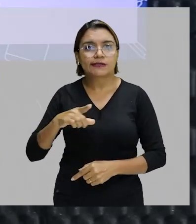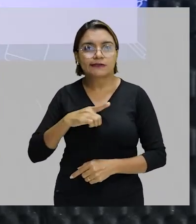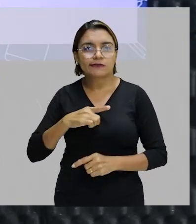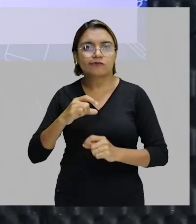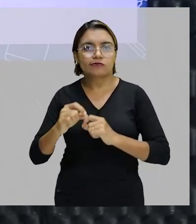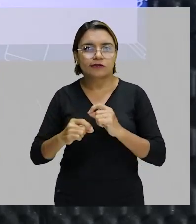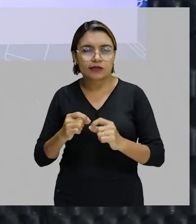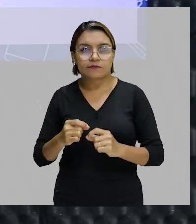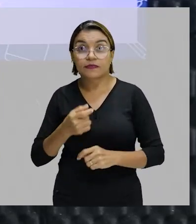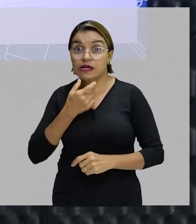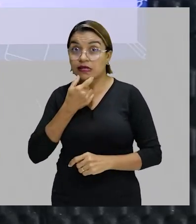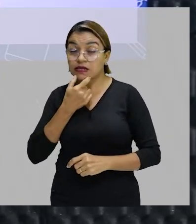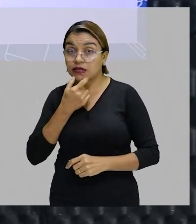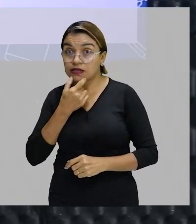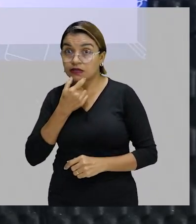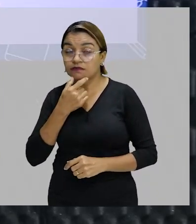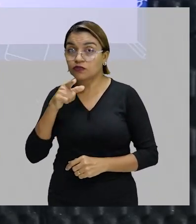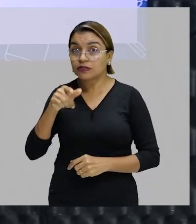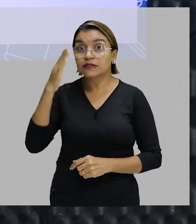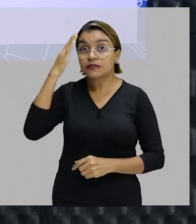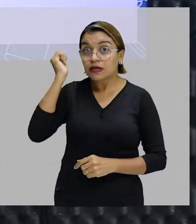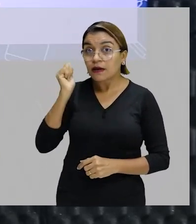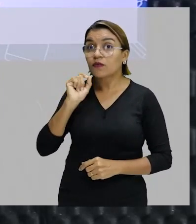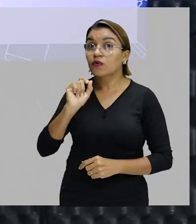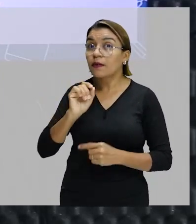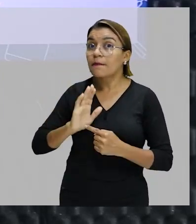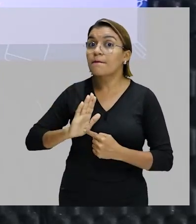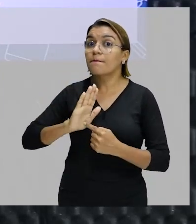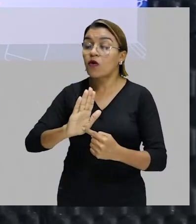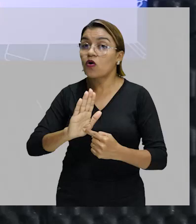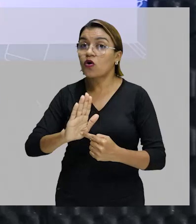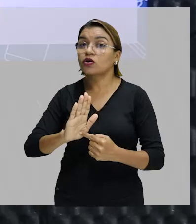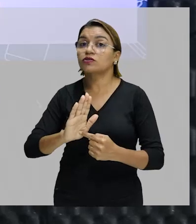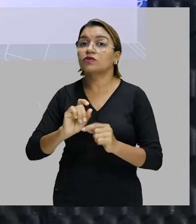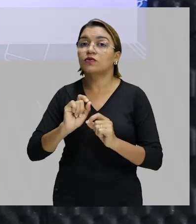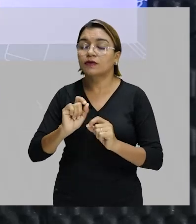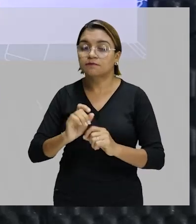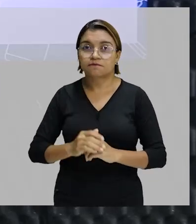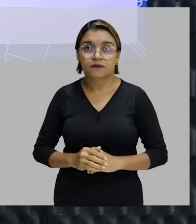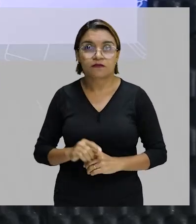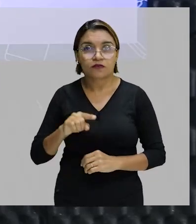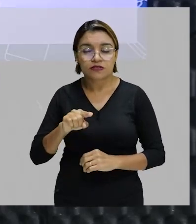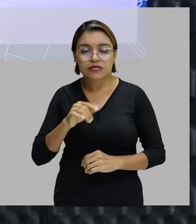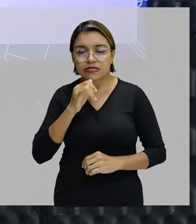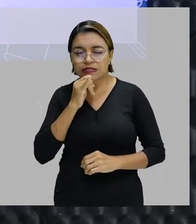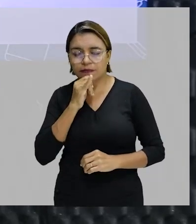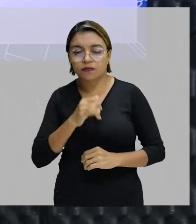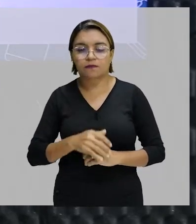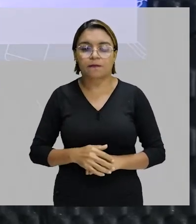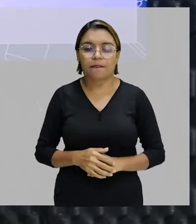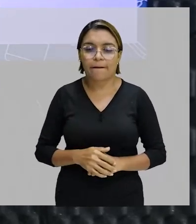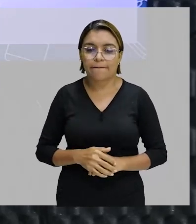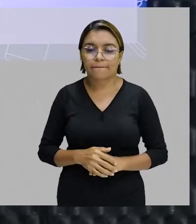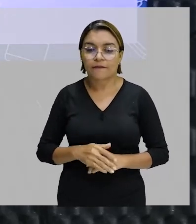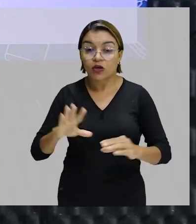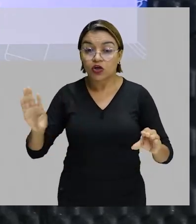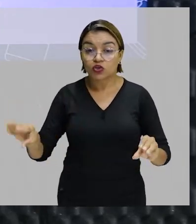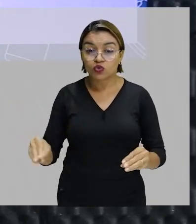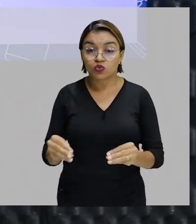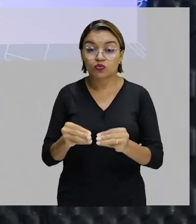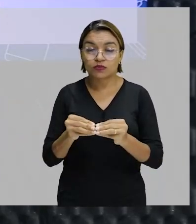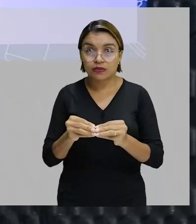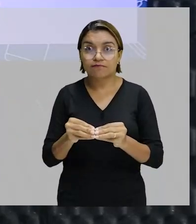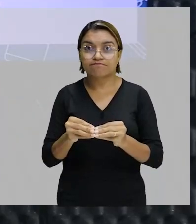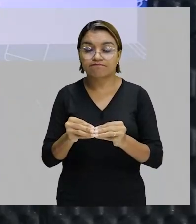contrações. A língua inglesa, como vocês sabem, ela oferece esse recurso de você contrair. Quer dizer, de você juntar